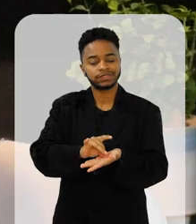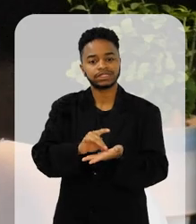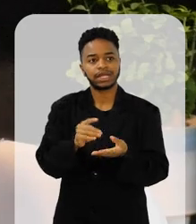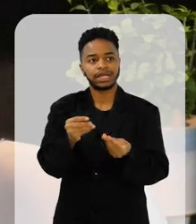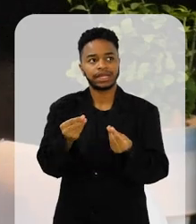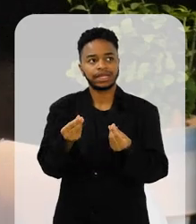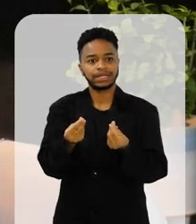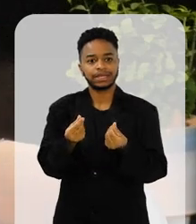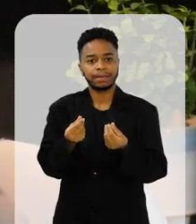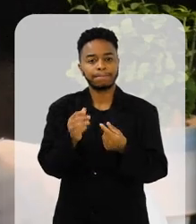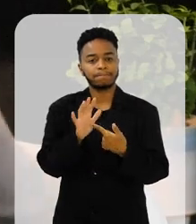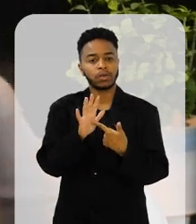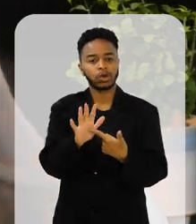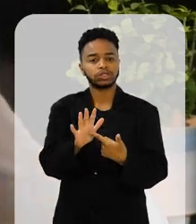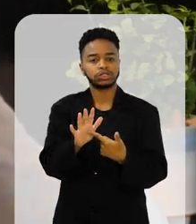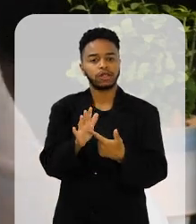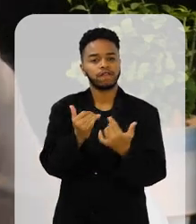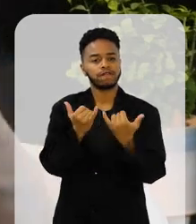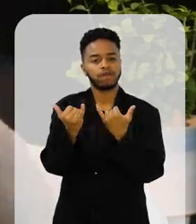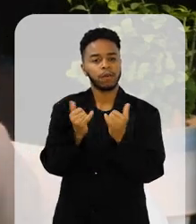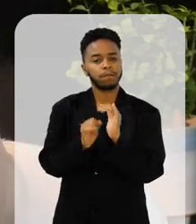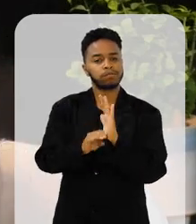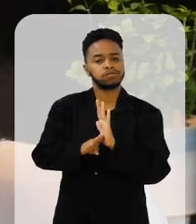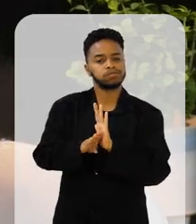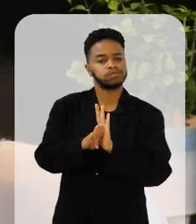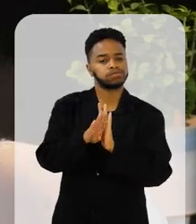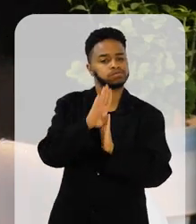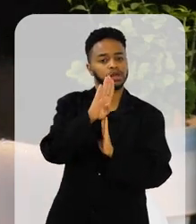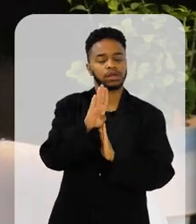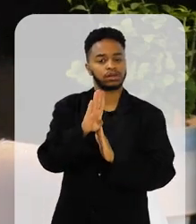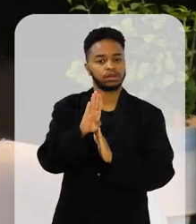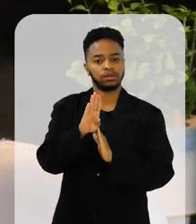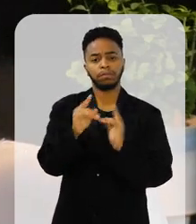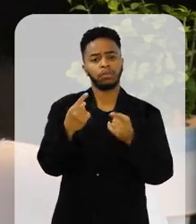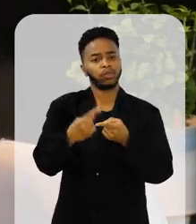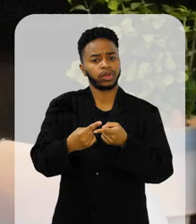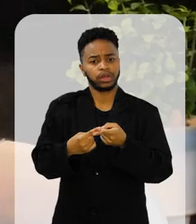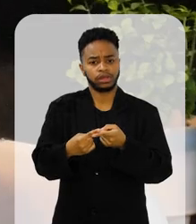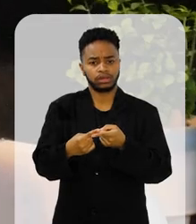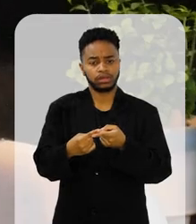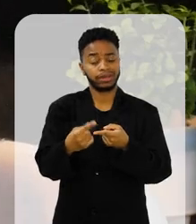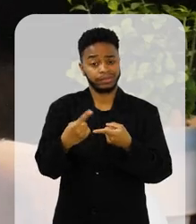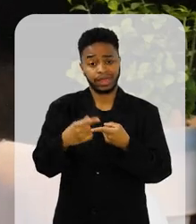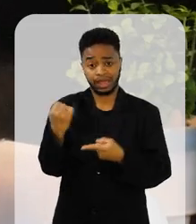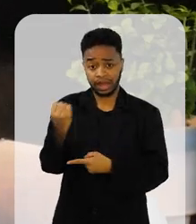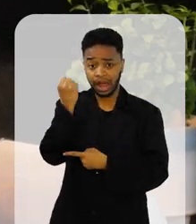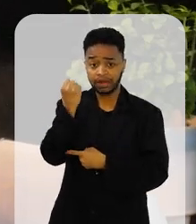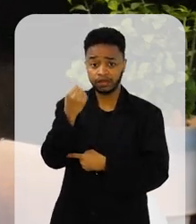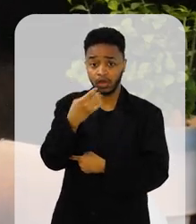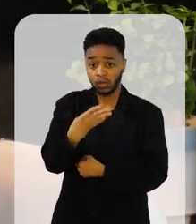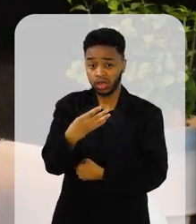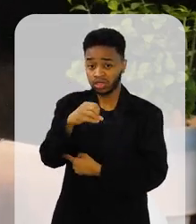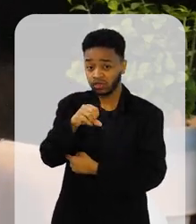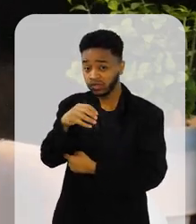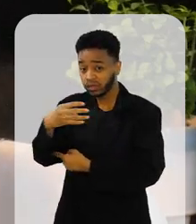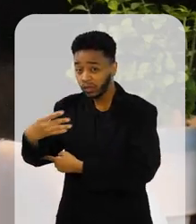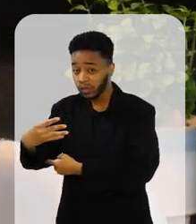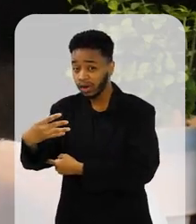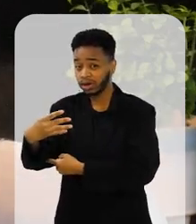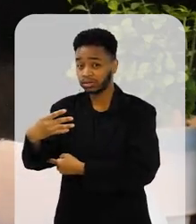deixam esses números, esses dados alarmantes aumentarem? Porque é muito sério.